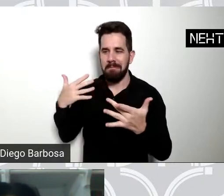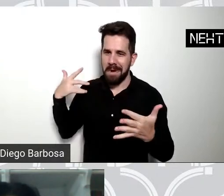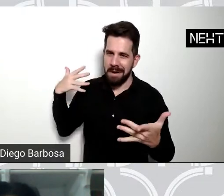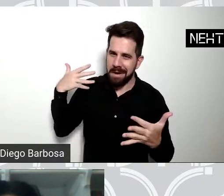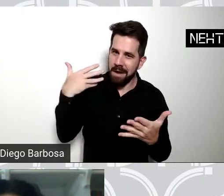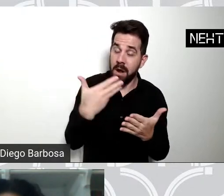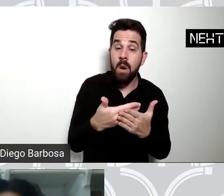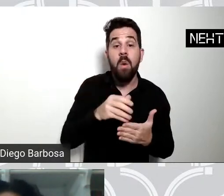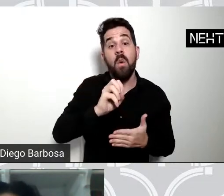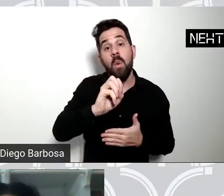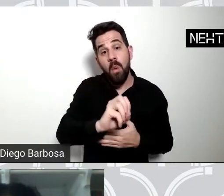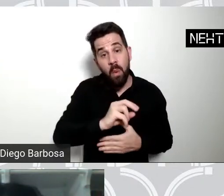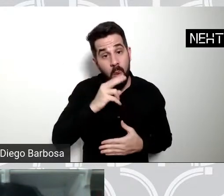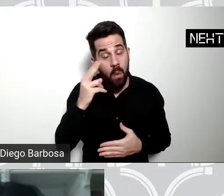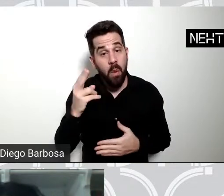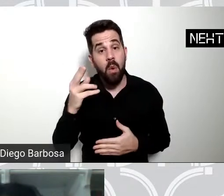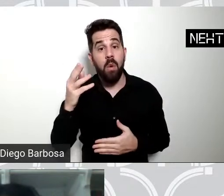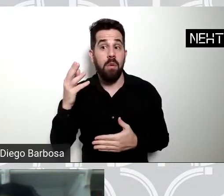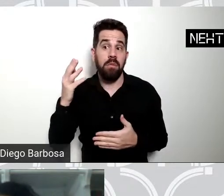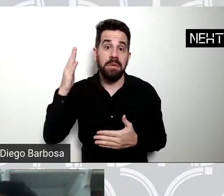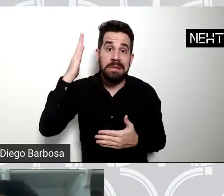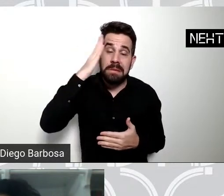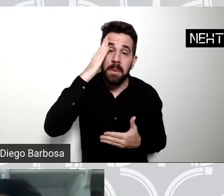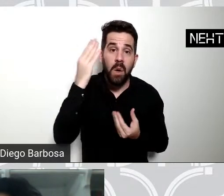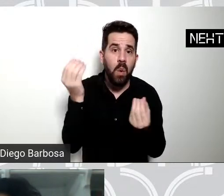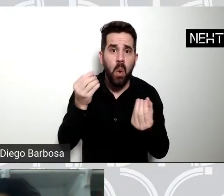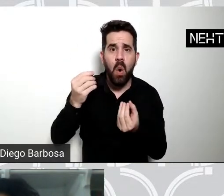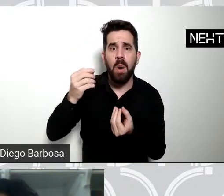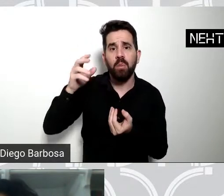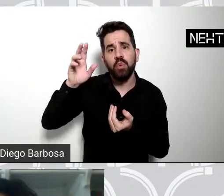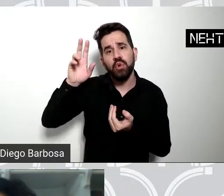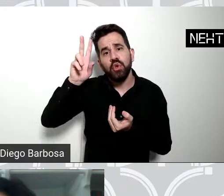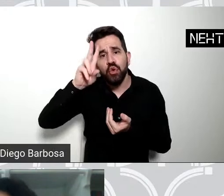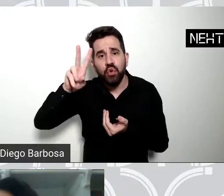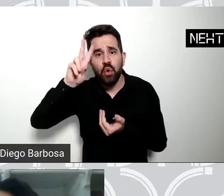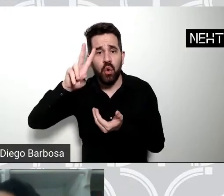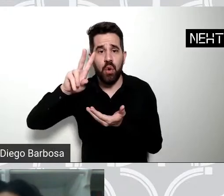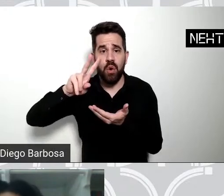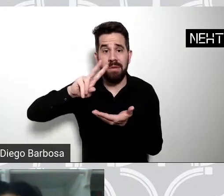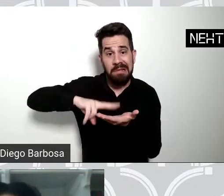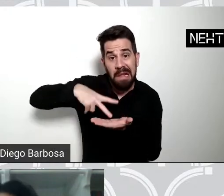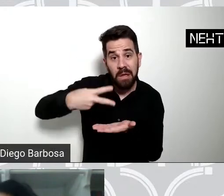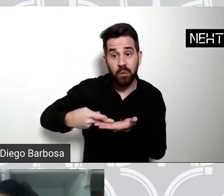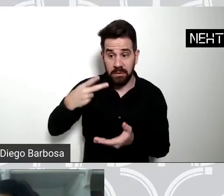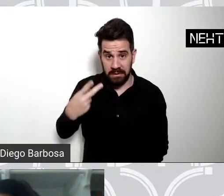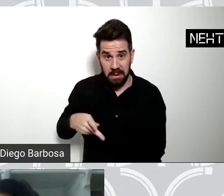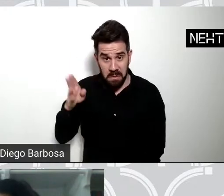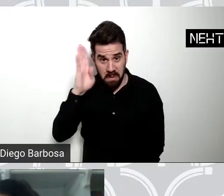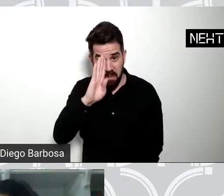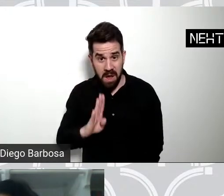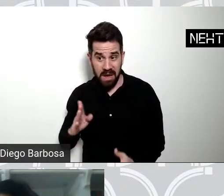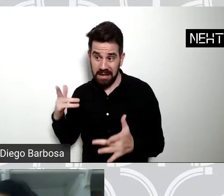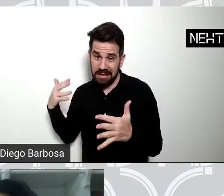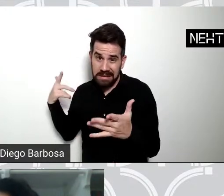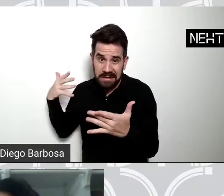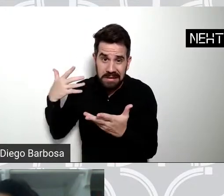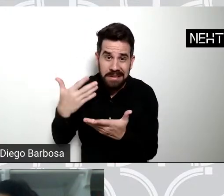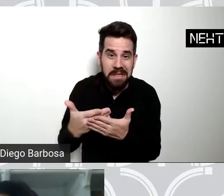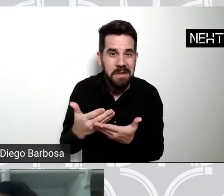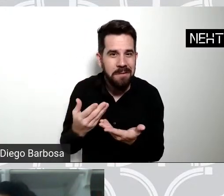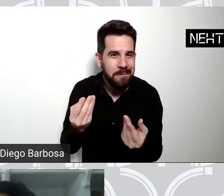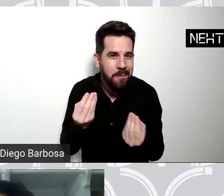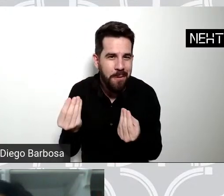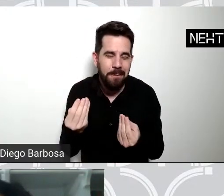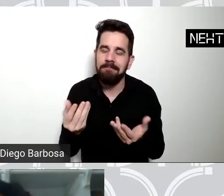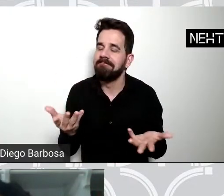ou do Brasil, mas eu tenho arraigadas em mim alguns backgrounds, né? E com